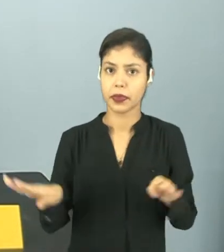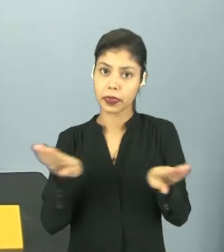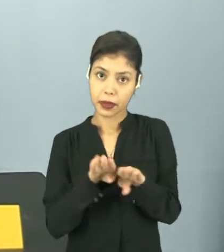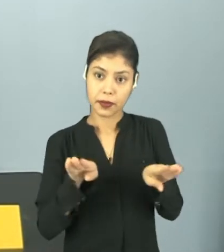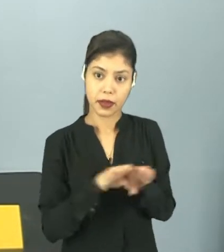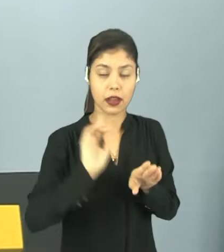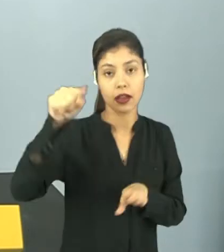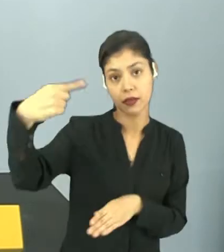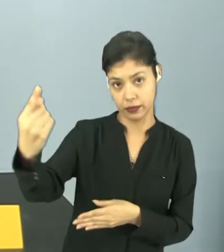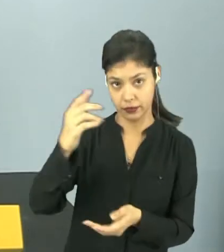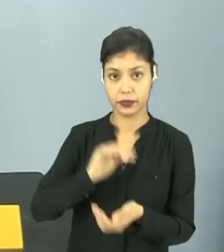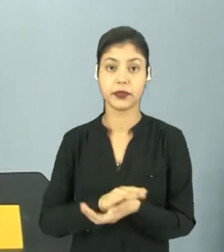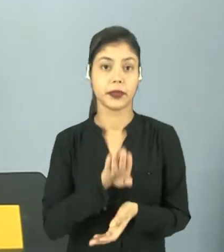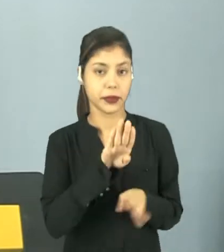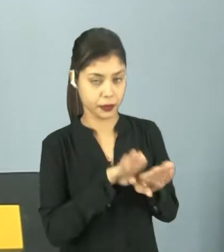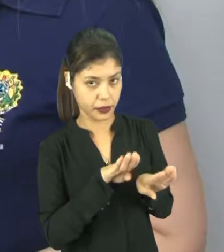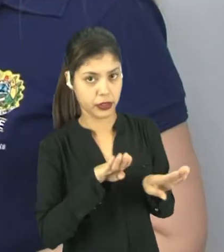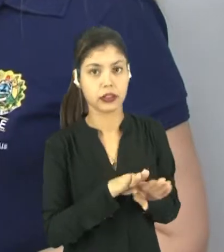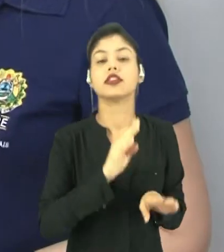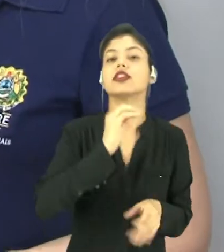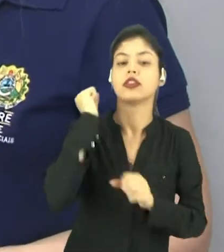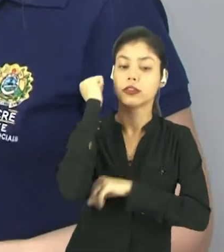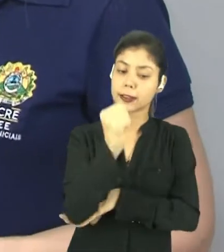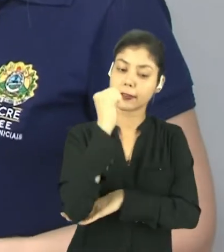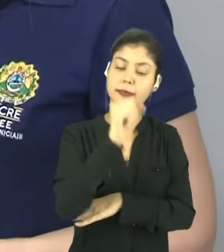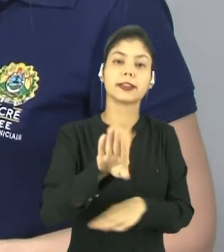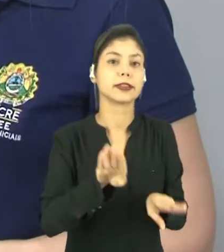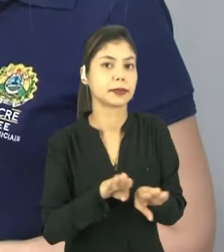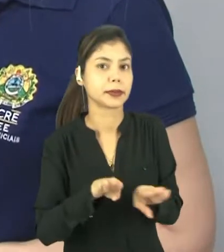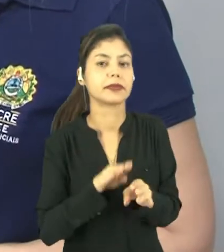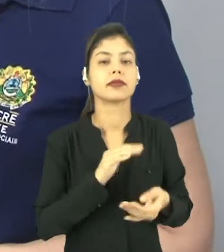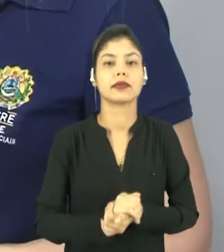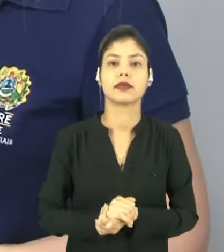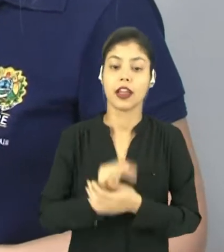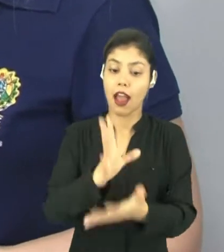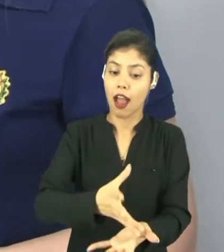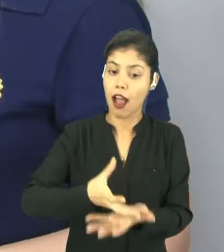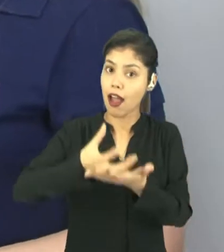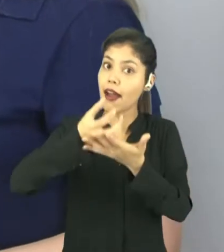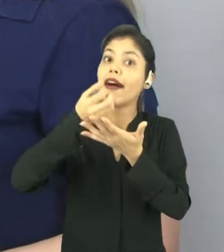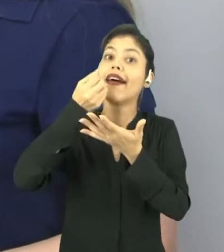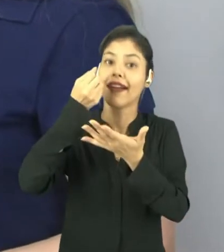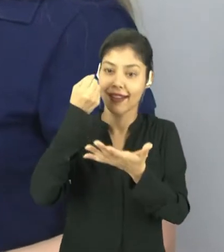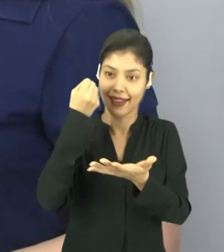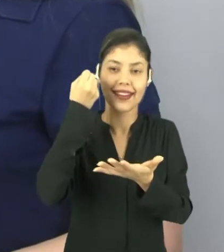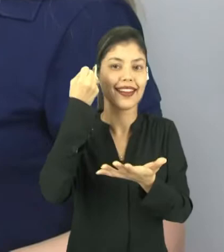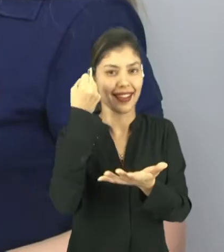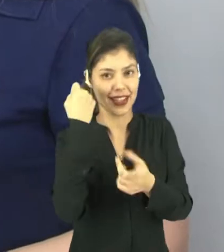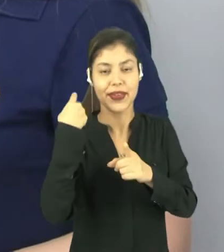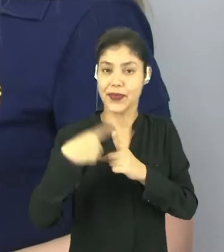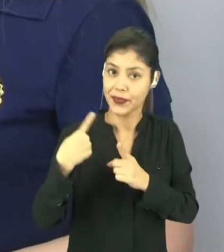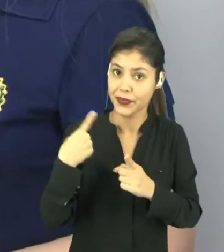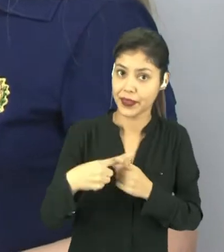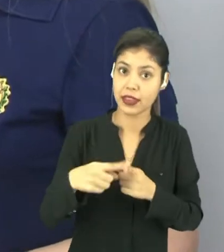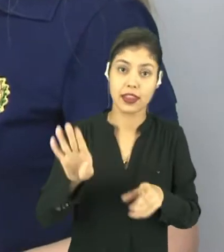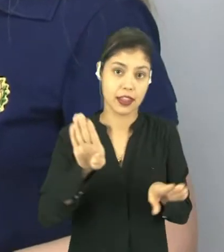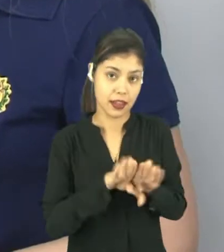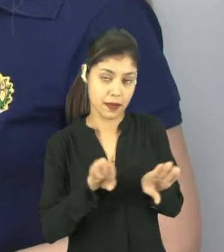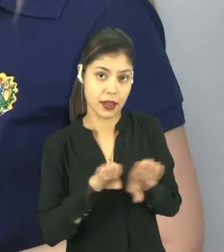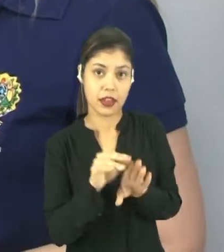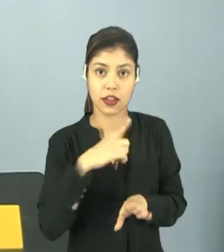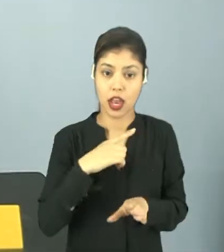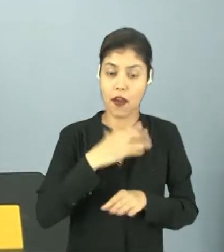também, além de caçadores, eles eram o quê? Coletores, porque eles